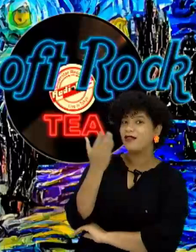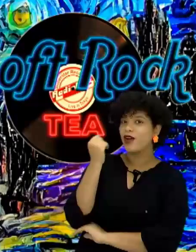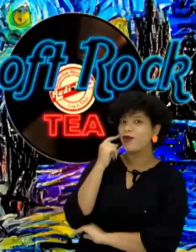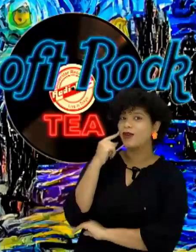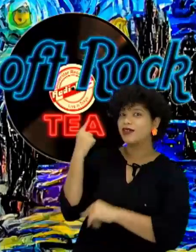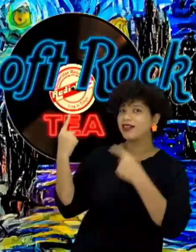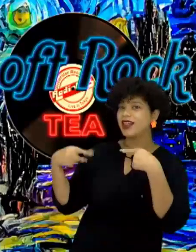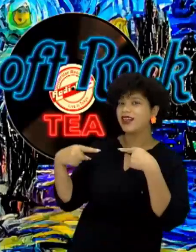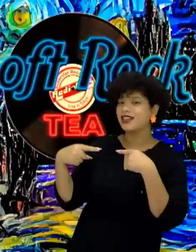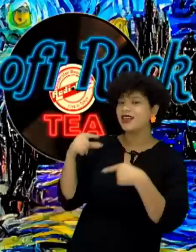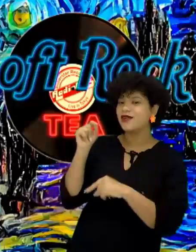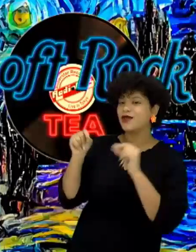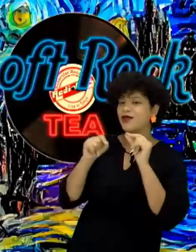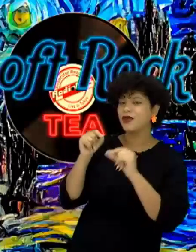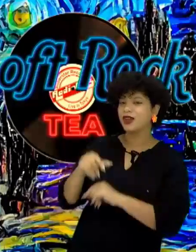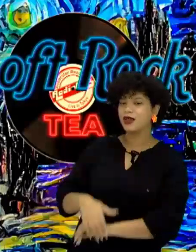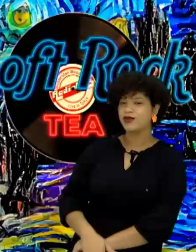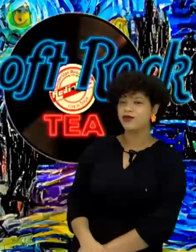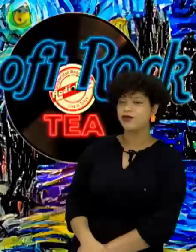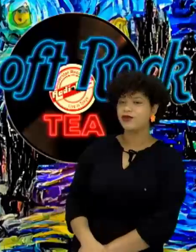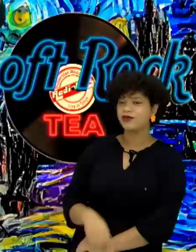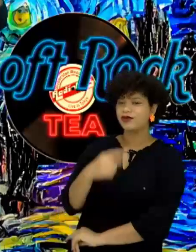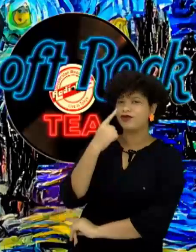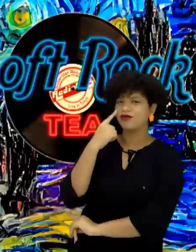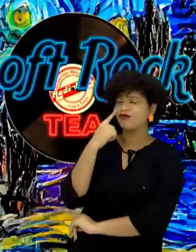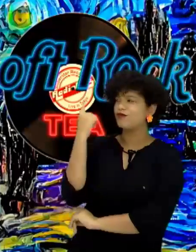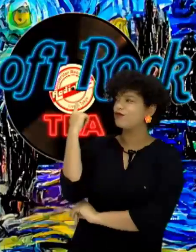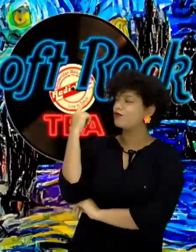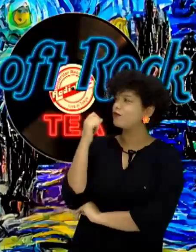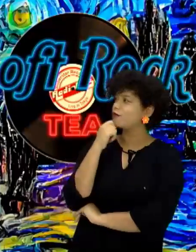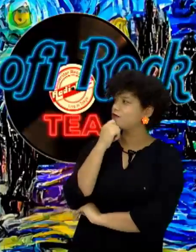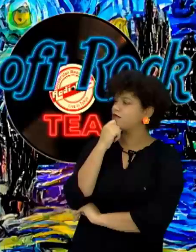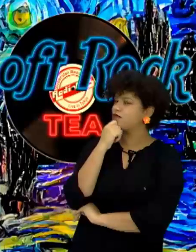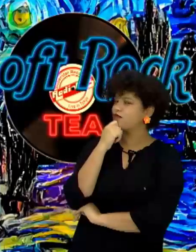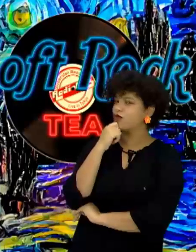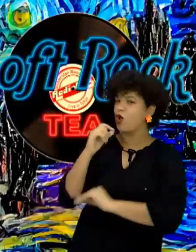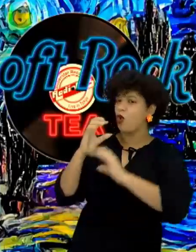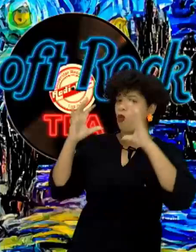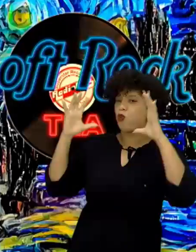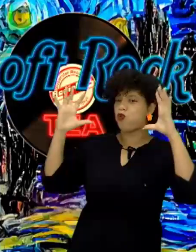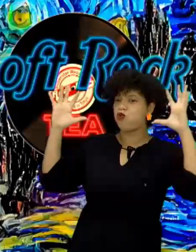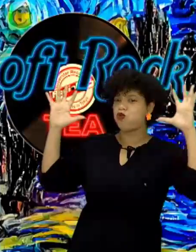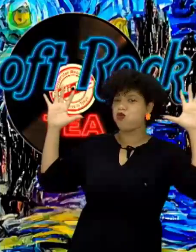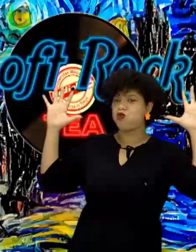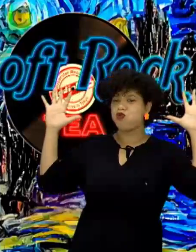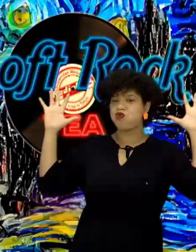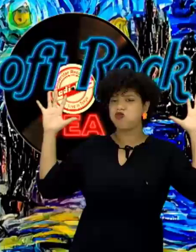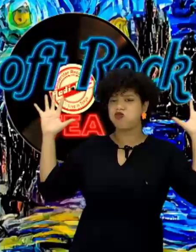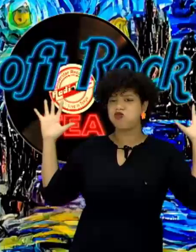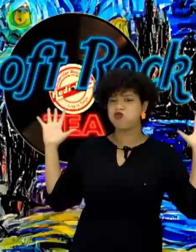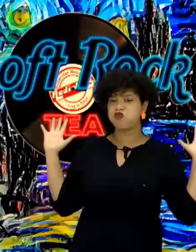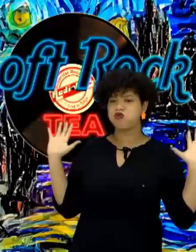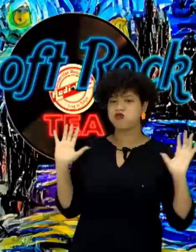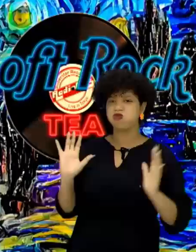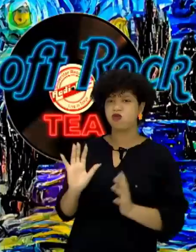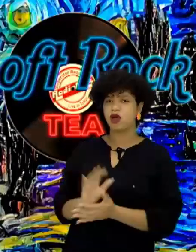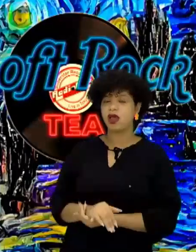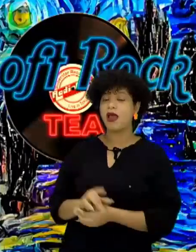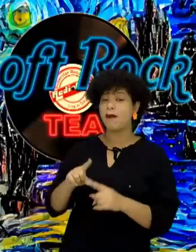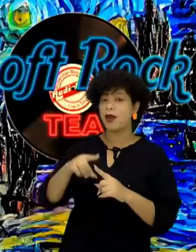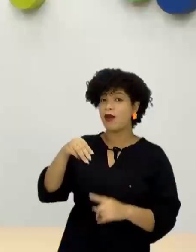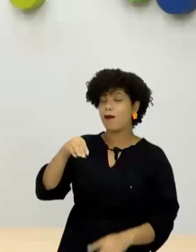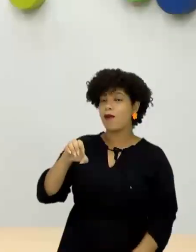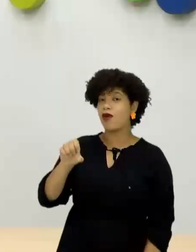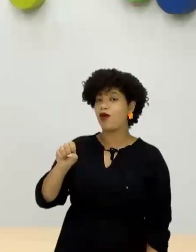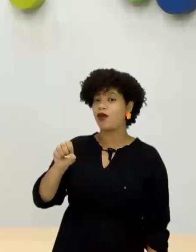falar que imagem é essa aqui atrás de mim, a maior zona. Aqui tá tomando eles ainda não conta. mandaram, mas o Moisés,